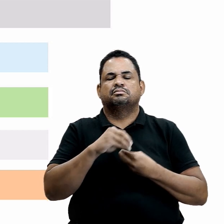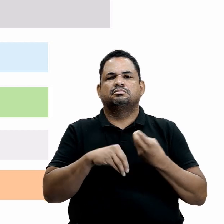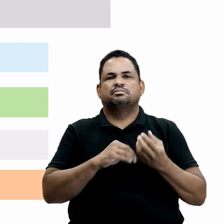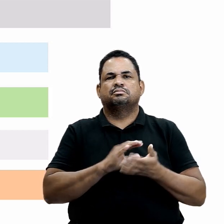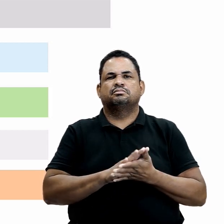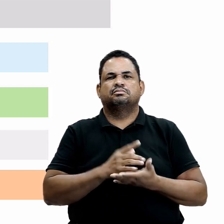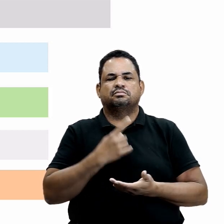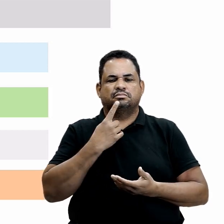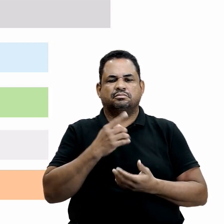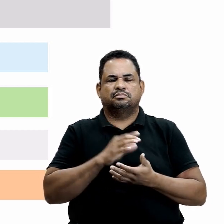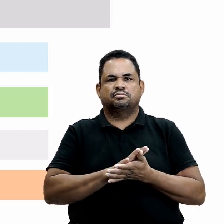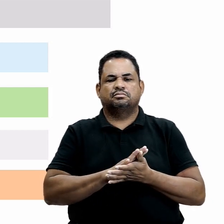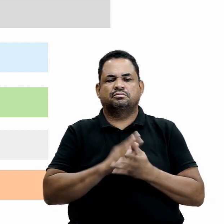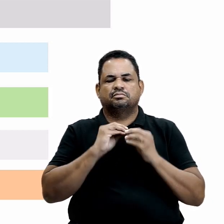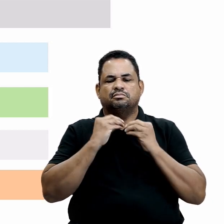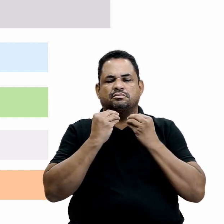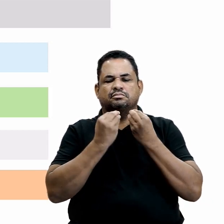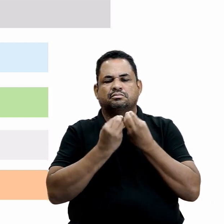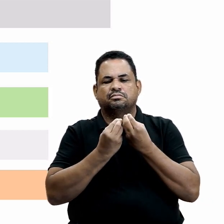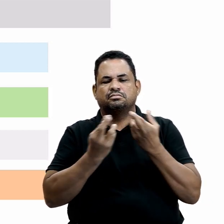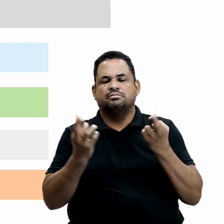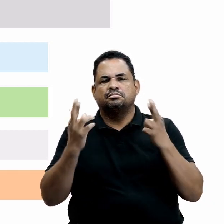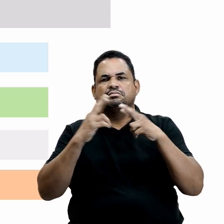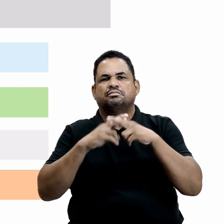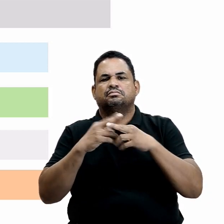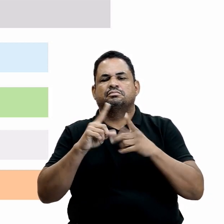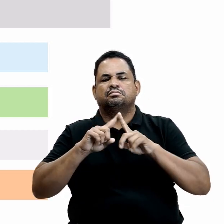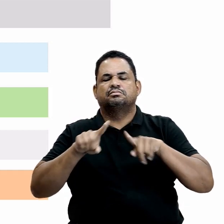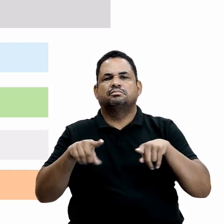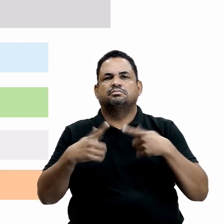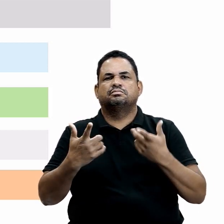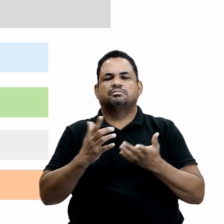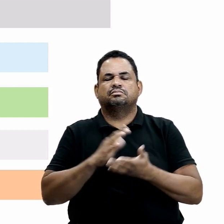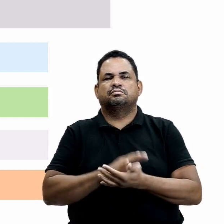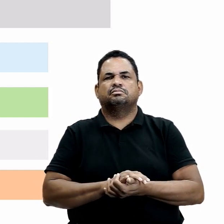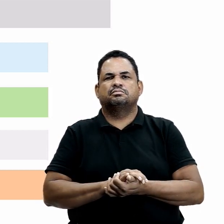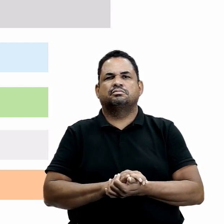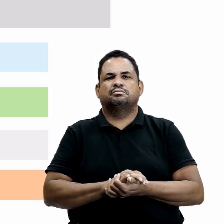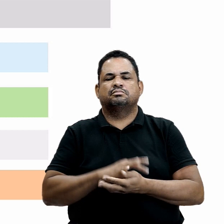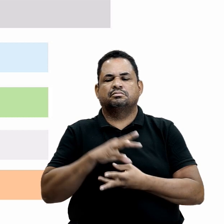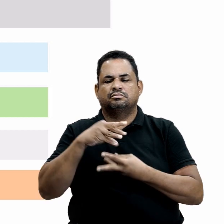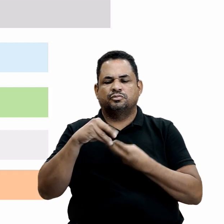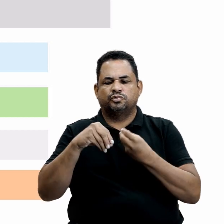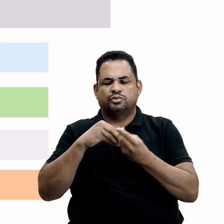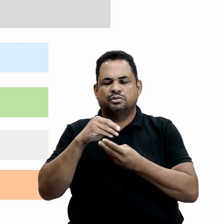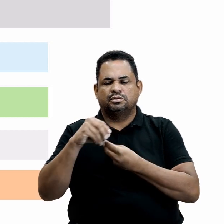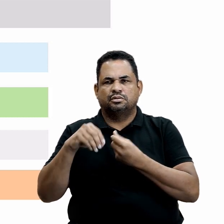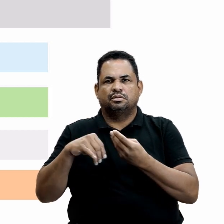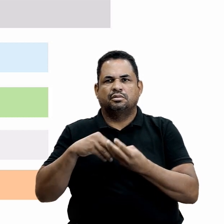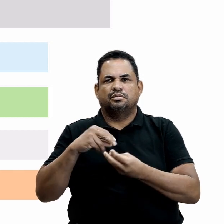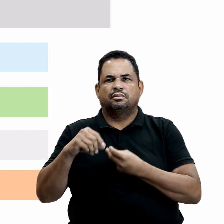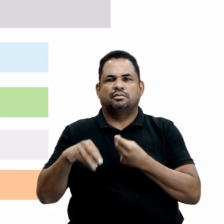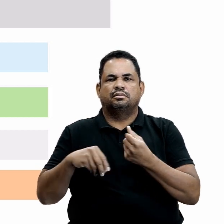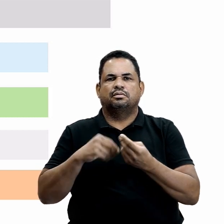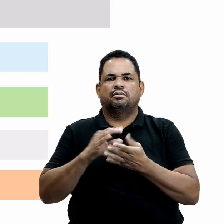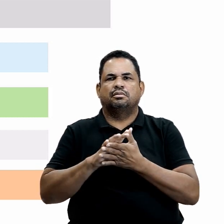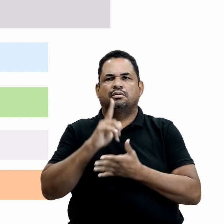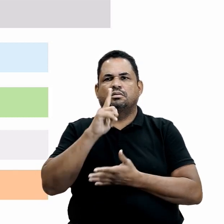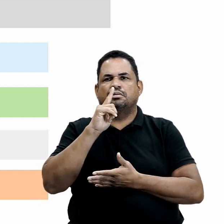que é a substância que vai reagir, porém ela está dissolvida na